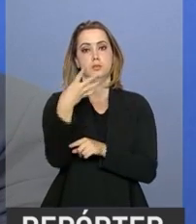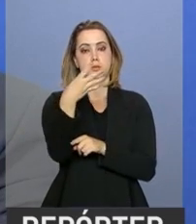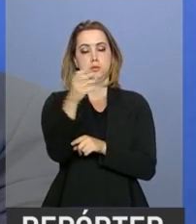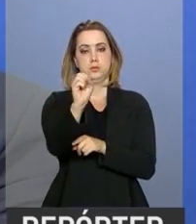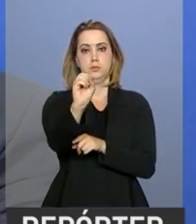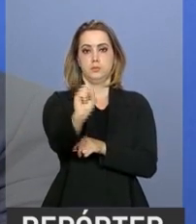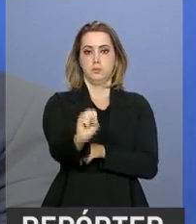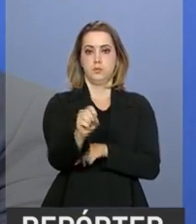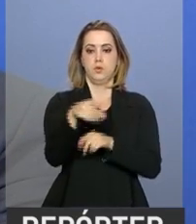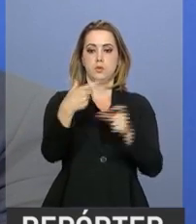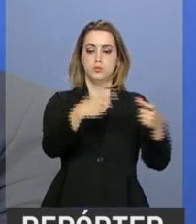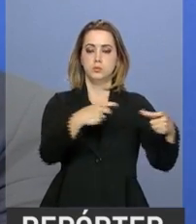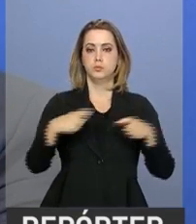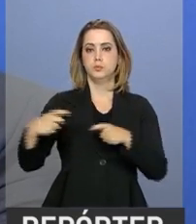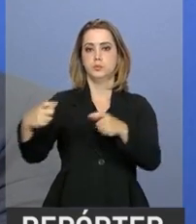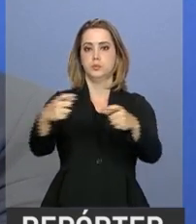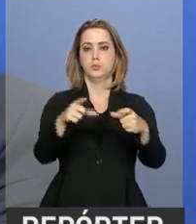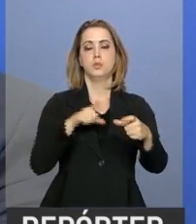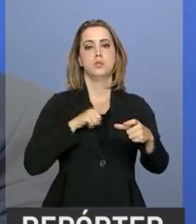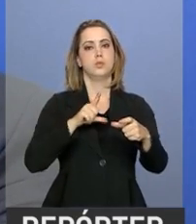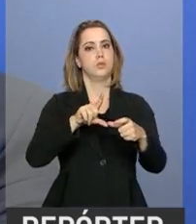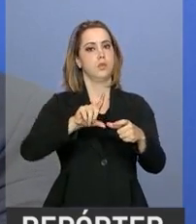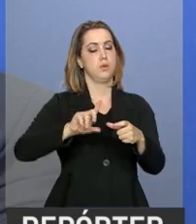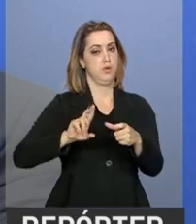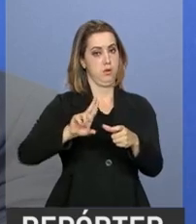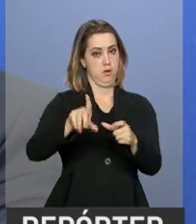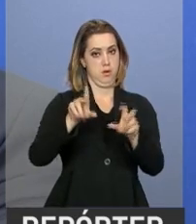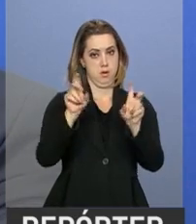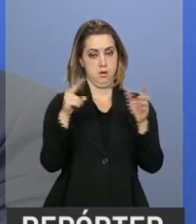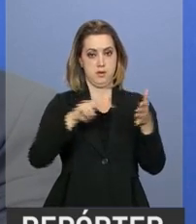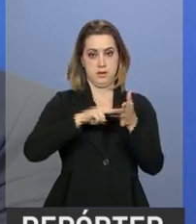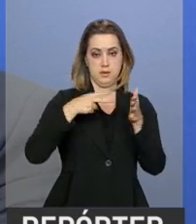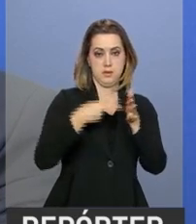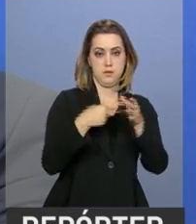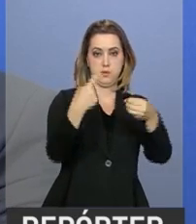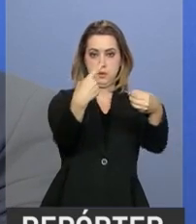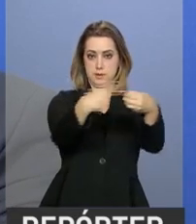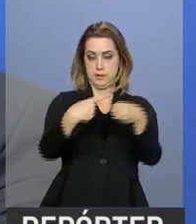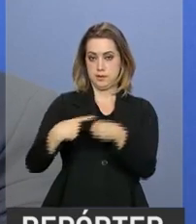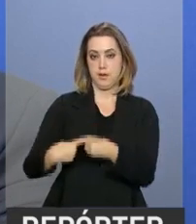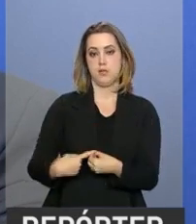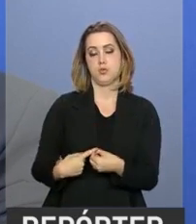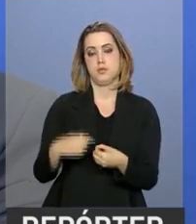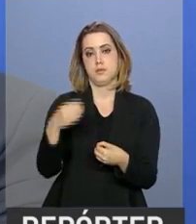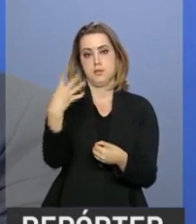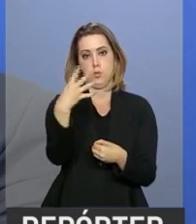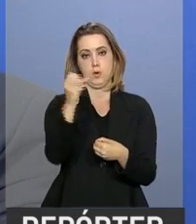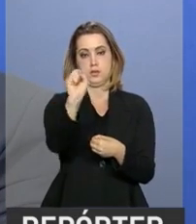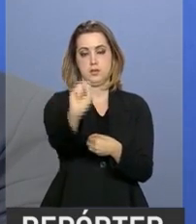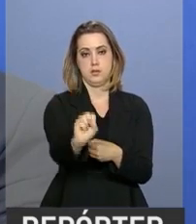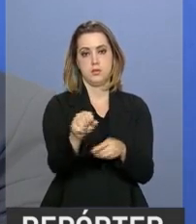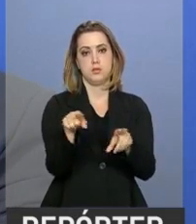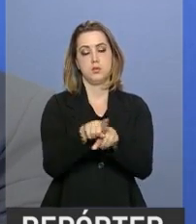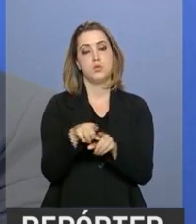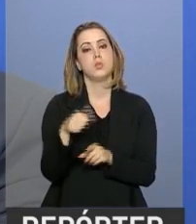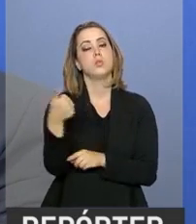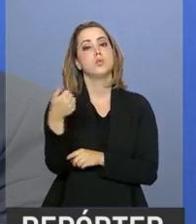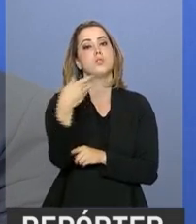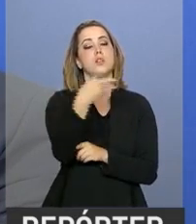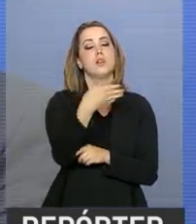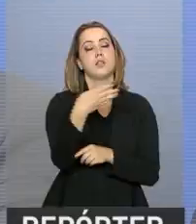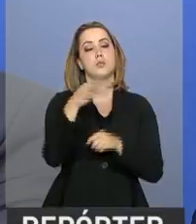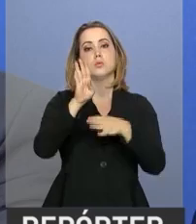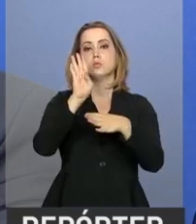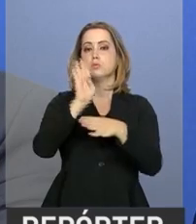408 localidade a senhora por lei a ans em municípios amm e em 14 estados